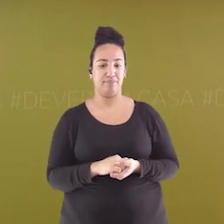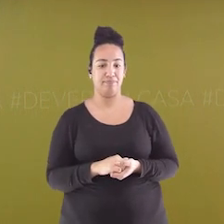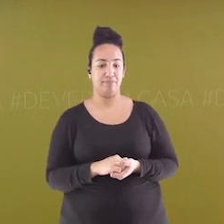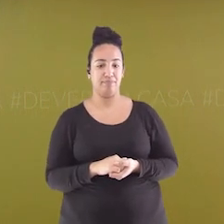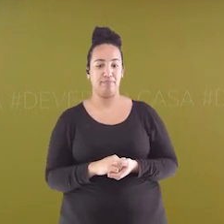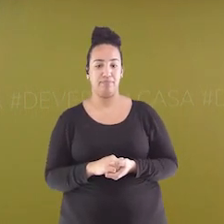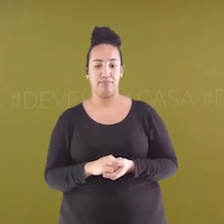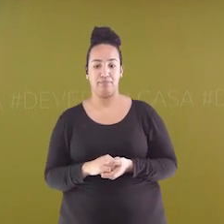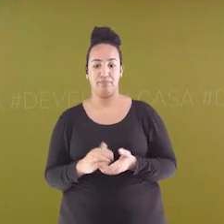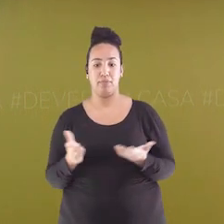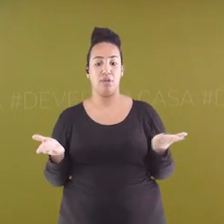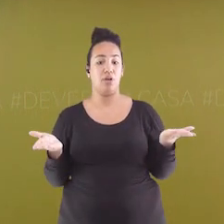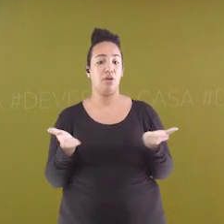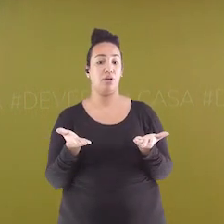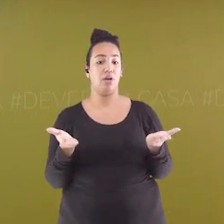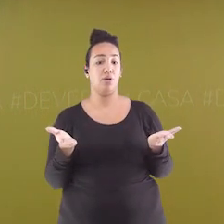agora?